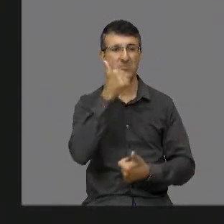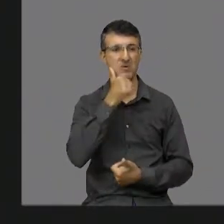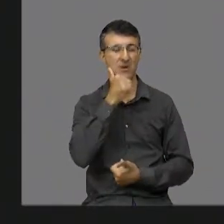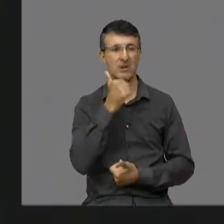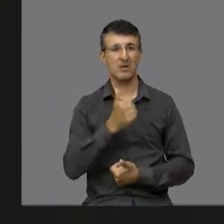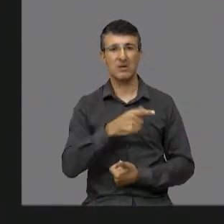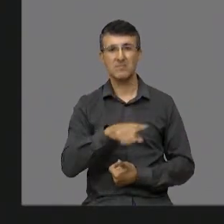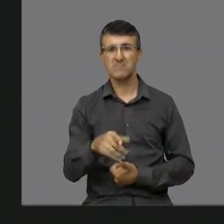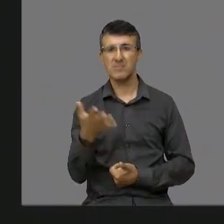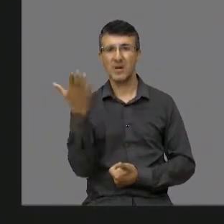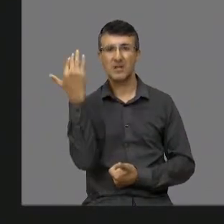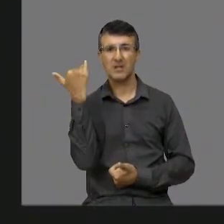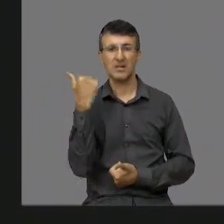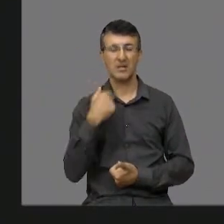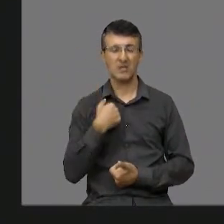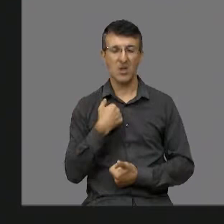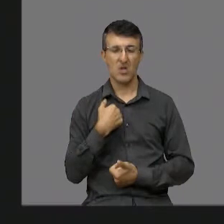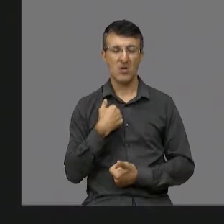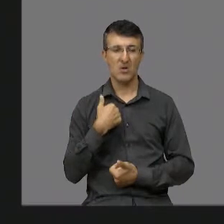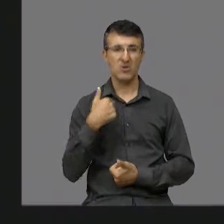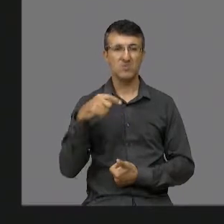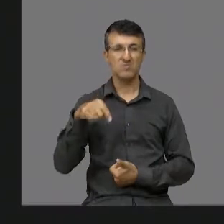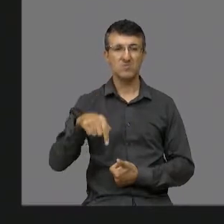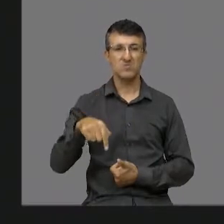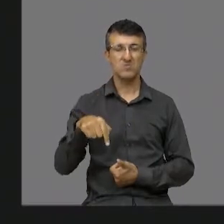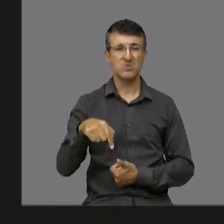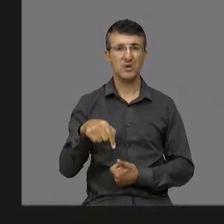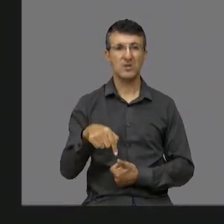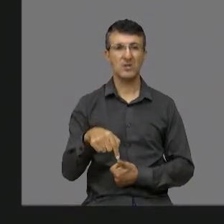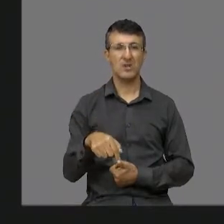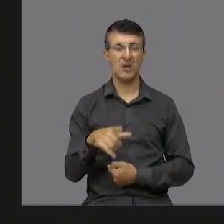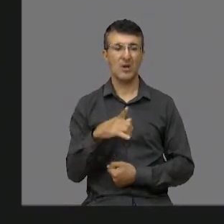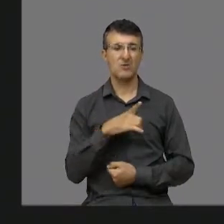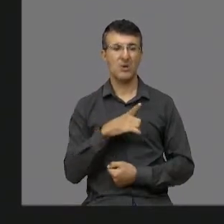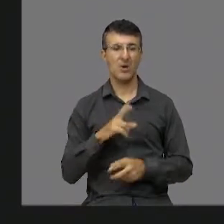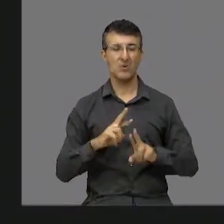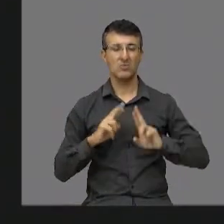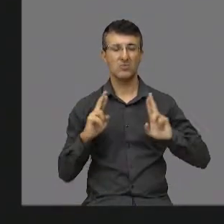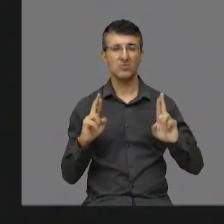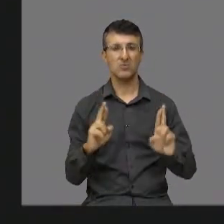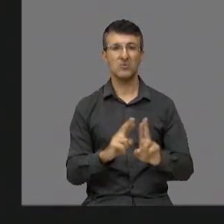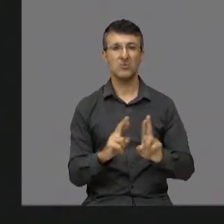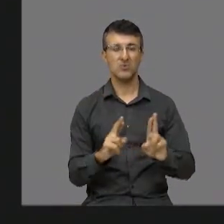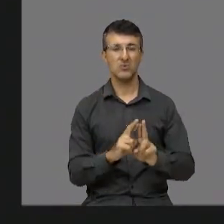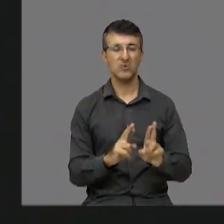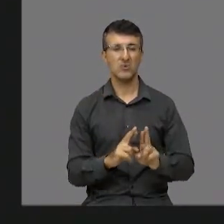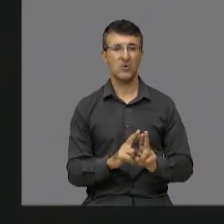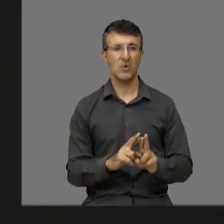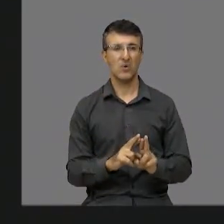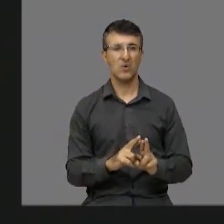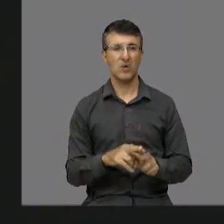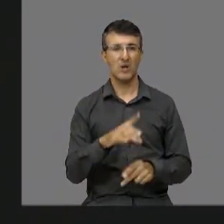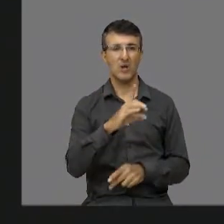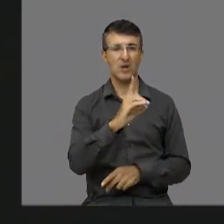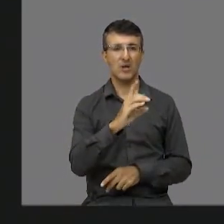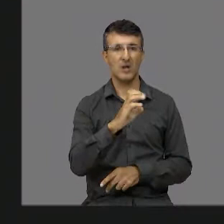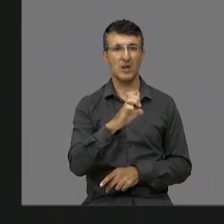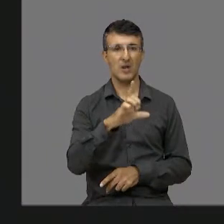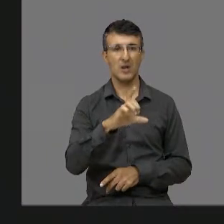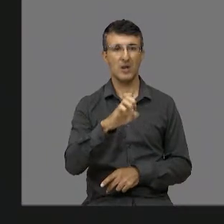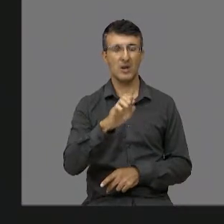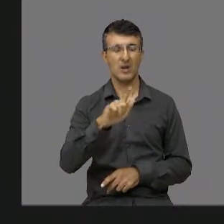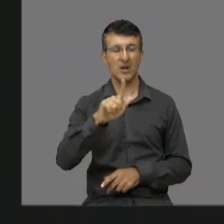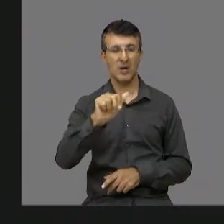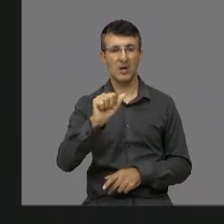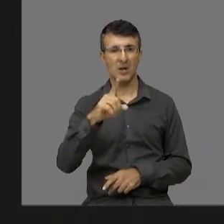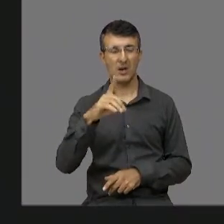viu, doutora? Semana passada teve aqui uma reunião com a delegada Rose, também deputada, né?